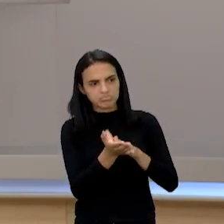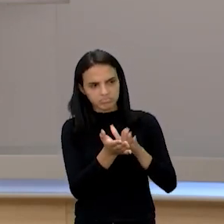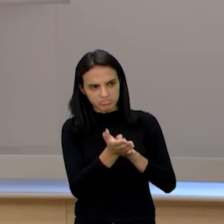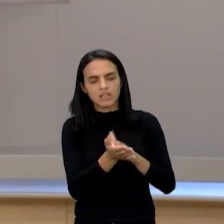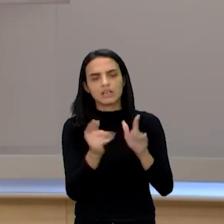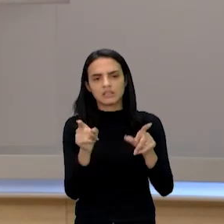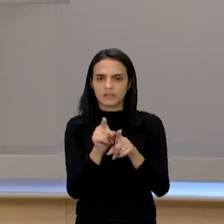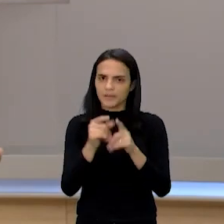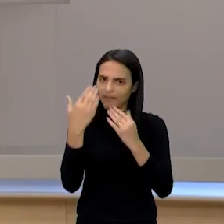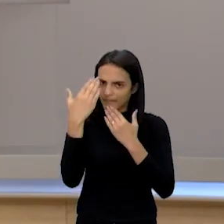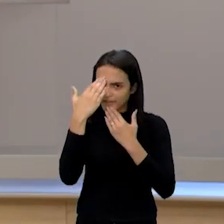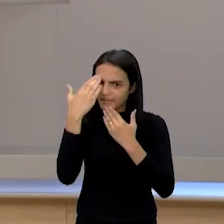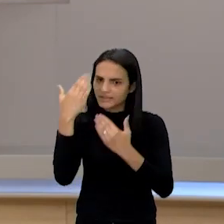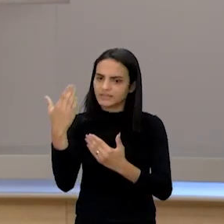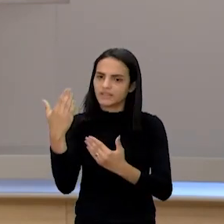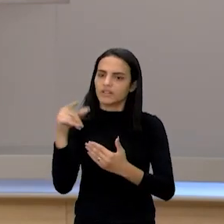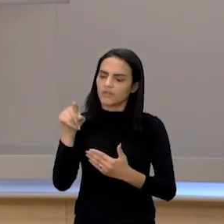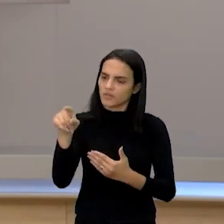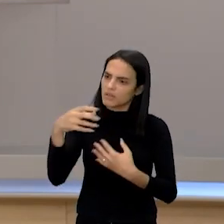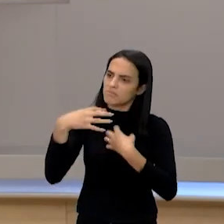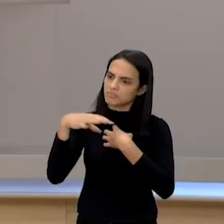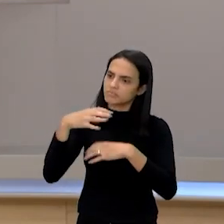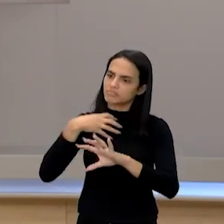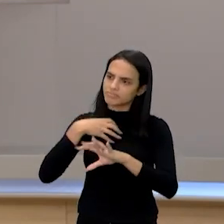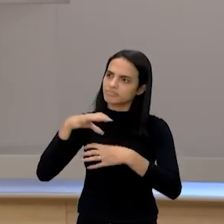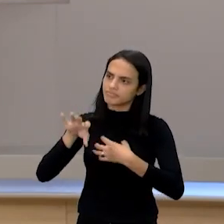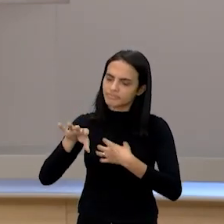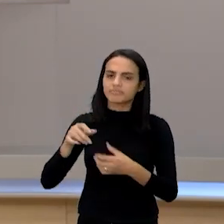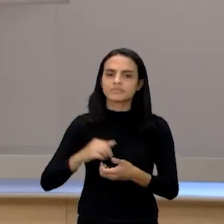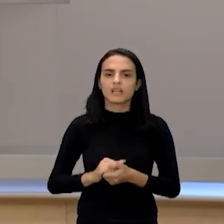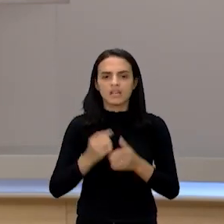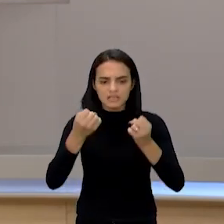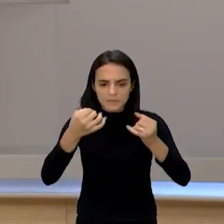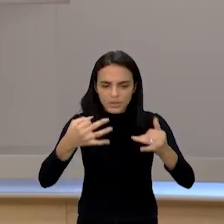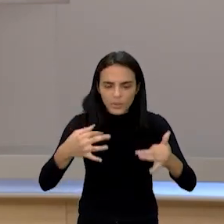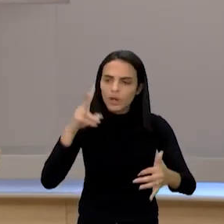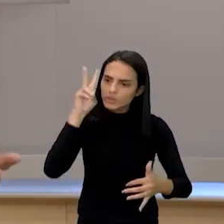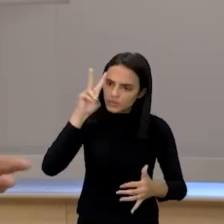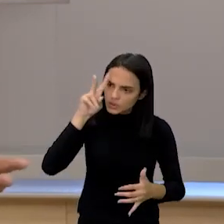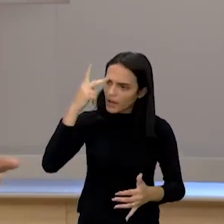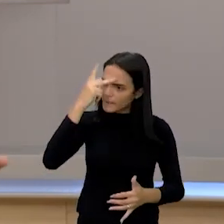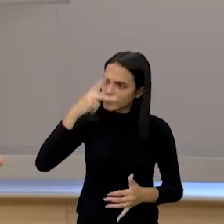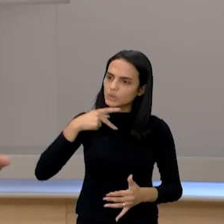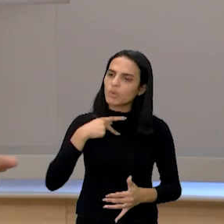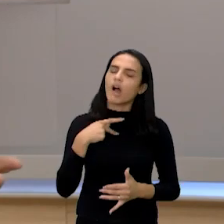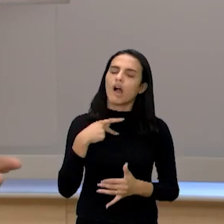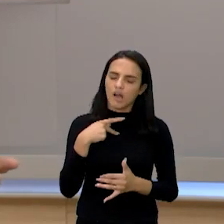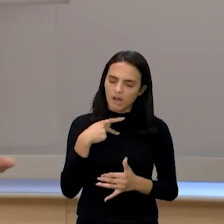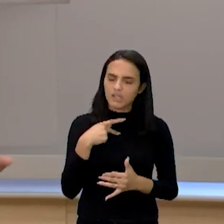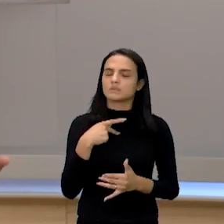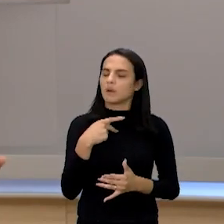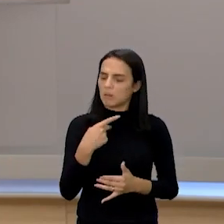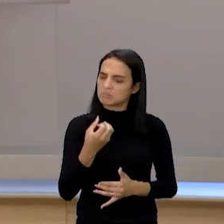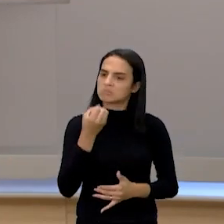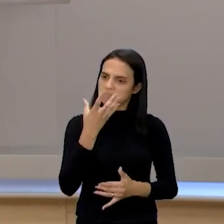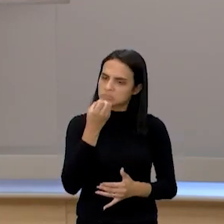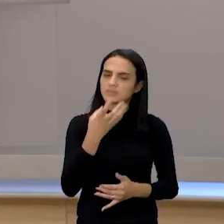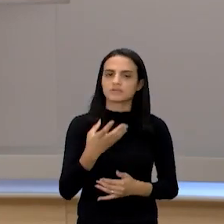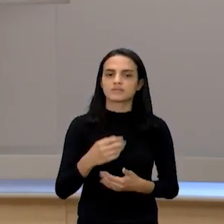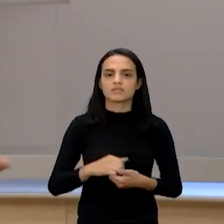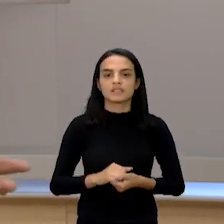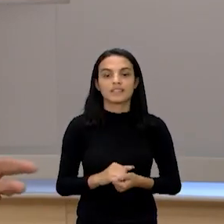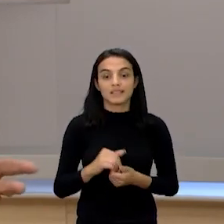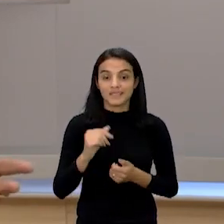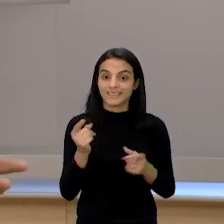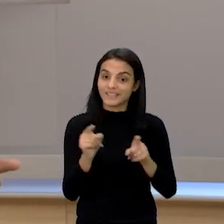agradecendo tamanha comoção, né, que você apresentou aí a sua história. Você disse que contou, demorou para contar isso para a Denise, e